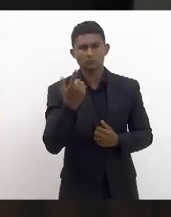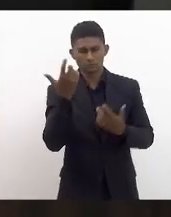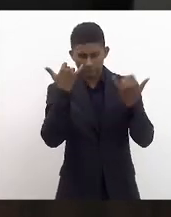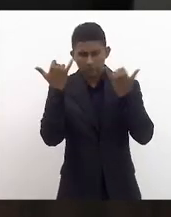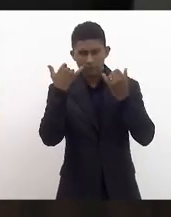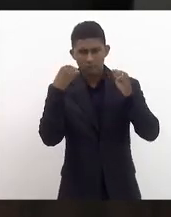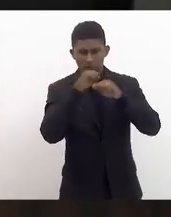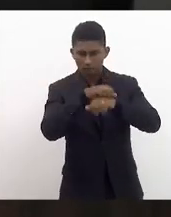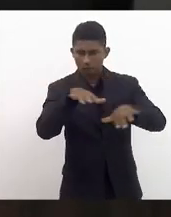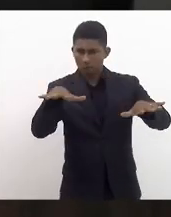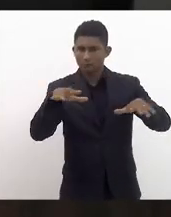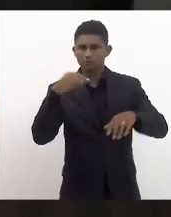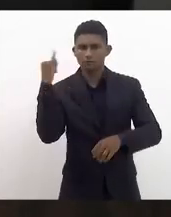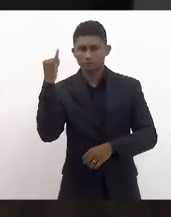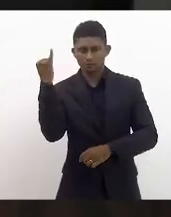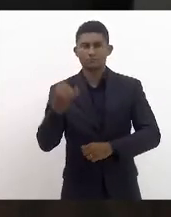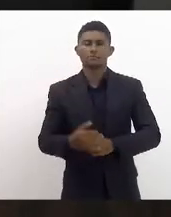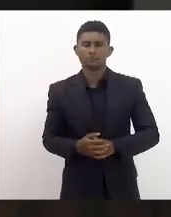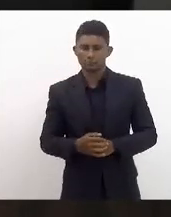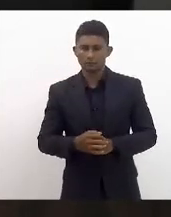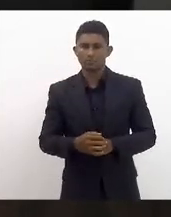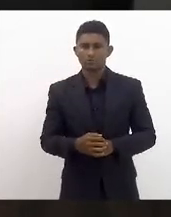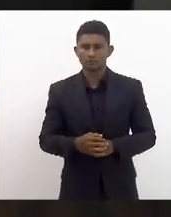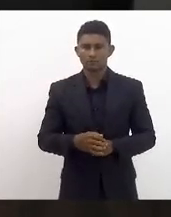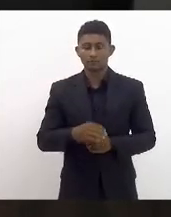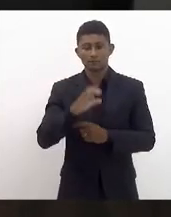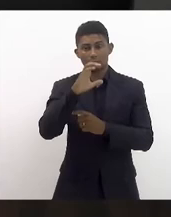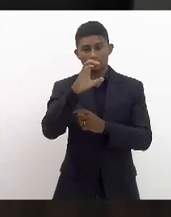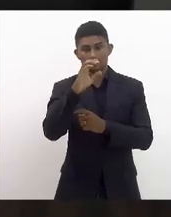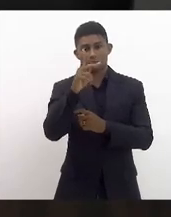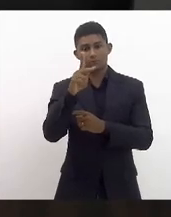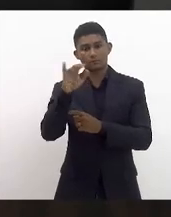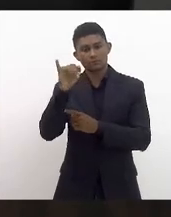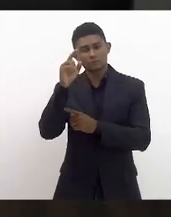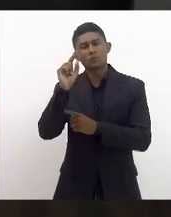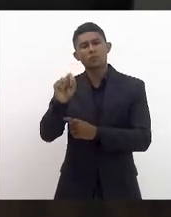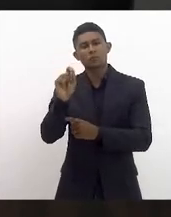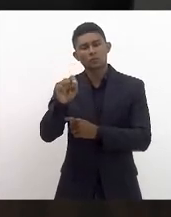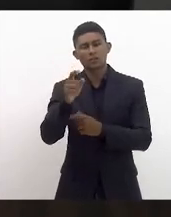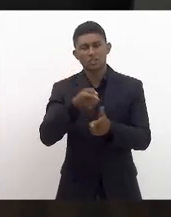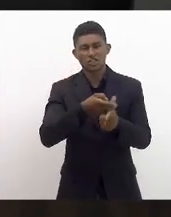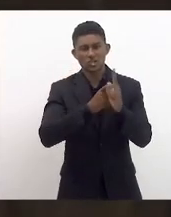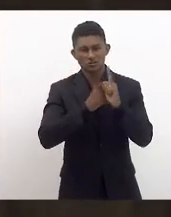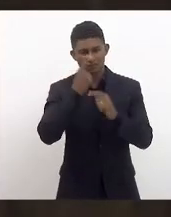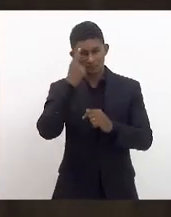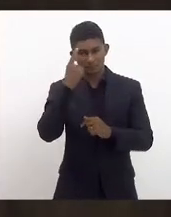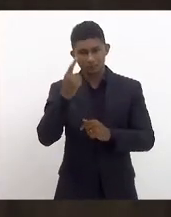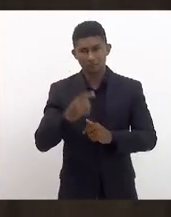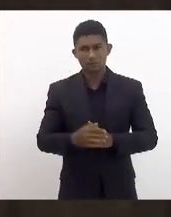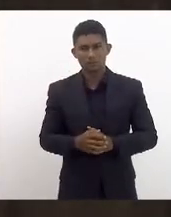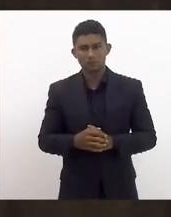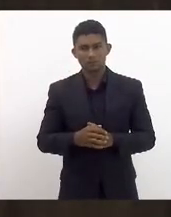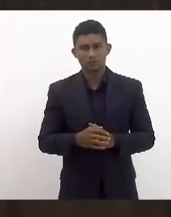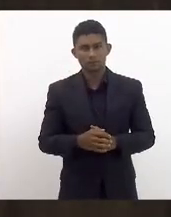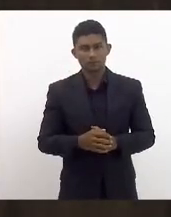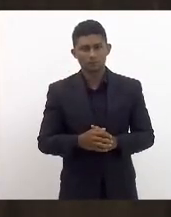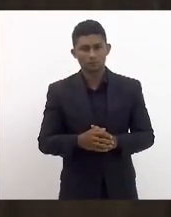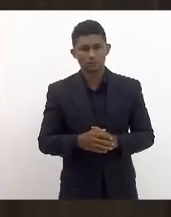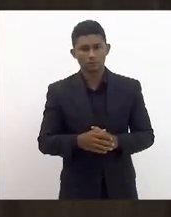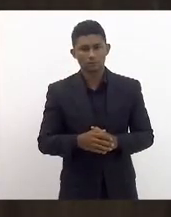informação em relação à nossa CPI da dívida. Senhor presidente, a